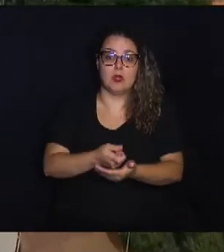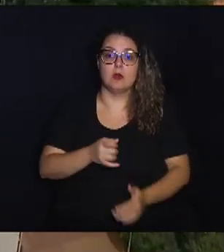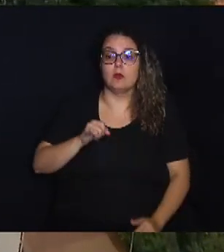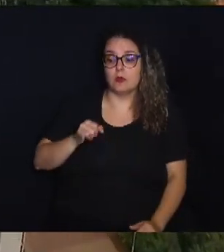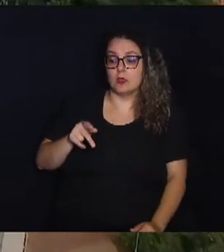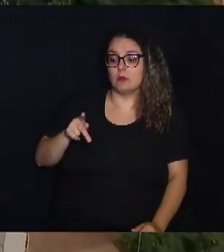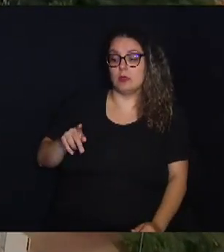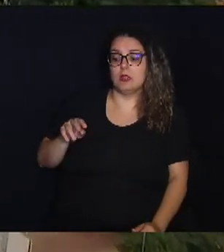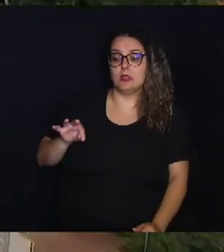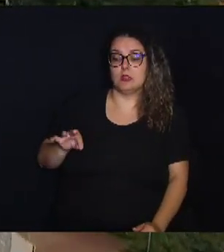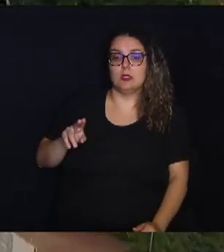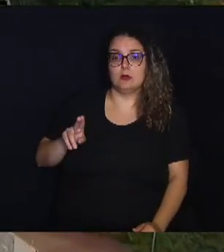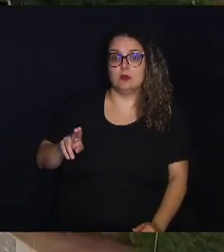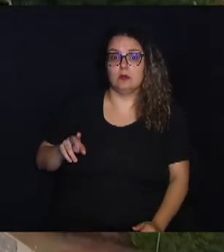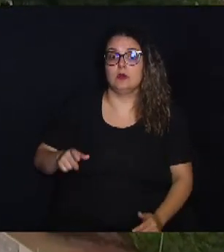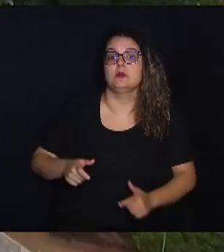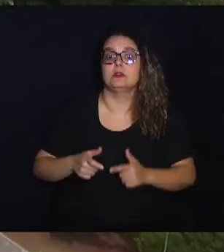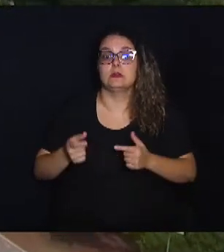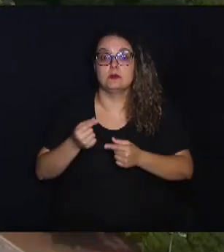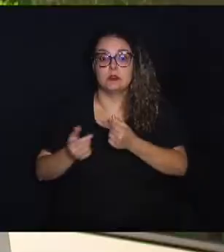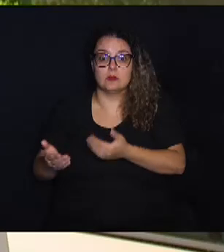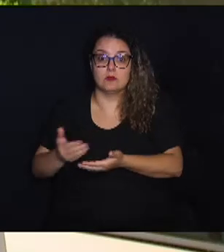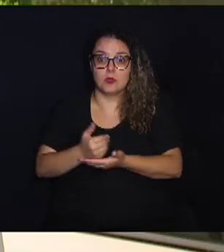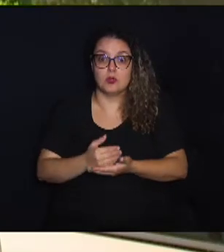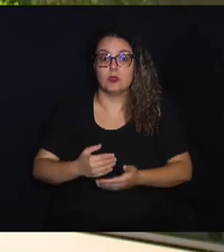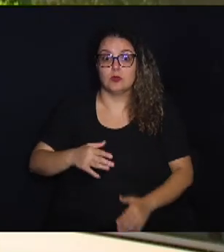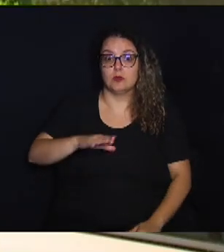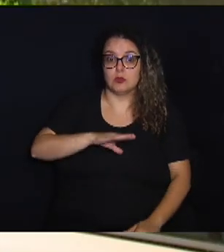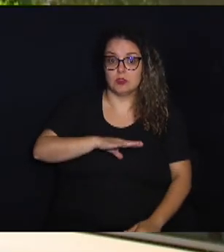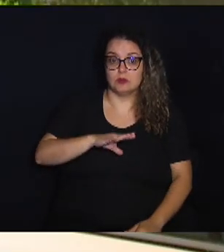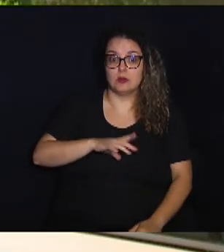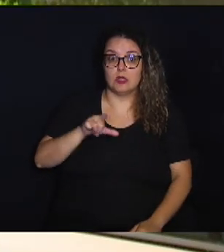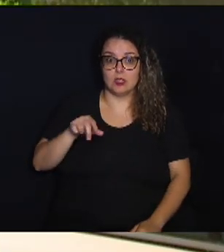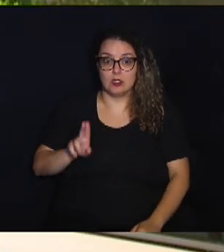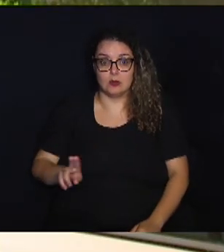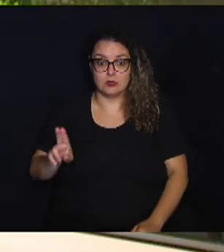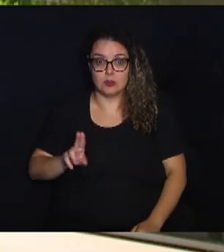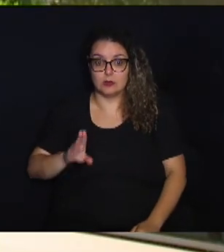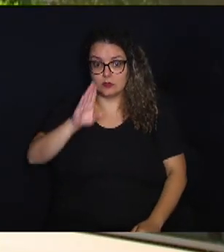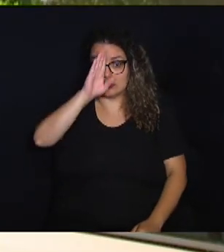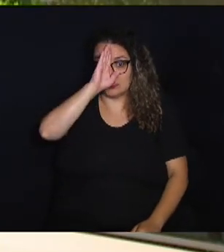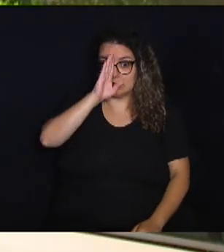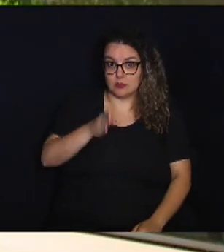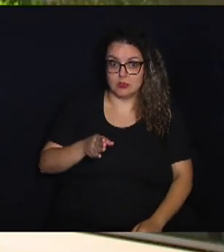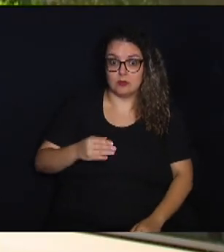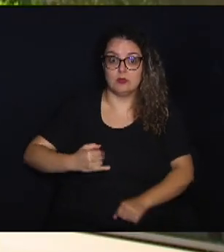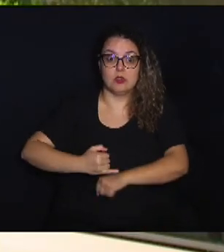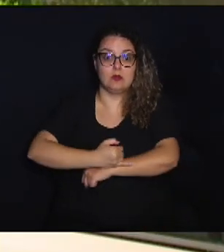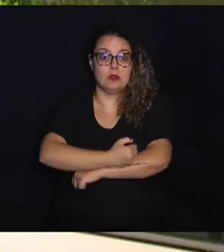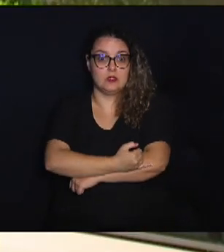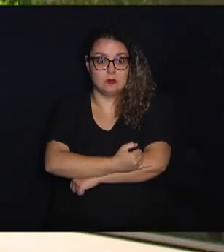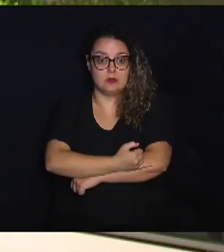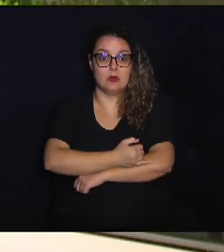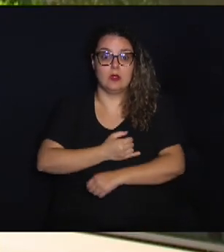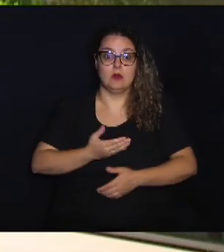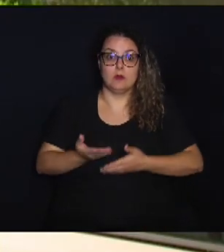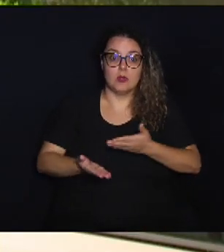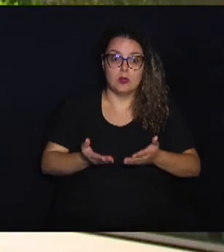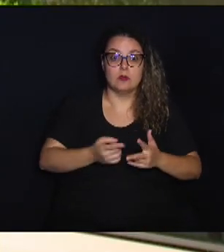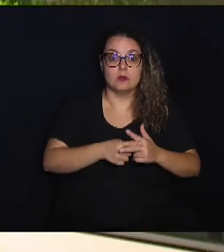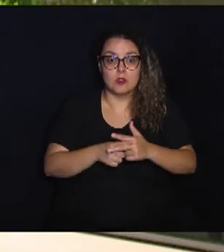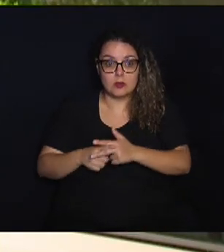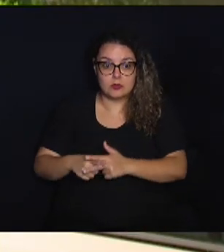é a segunda maior fonte de receita do município. Ele é utilizado principalmente para infraestrutura, para manutenção da